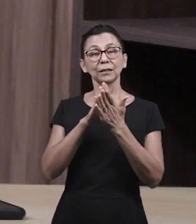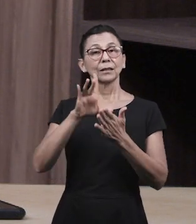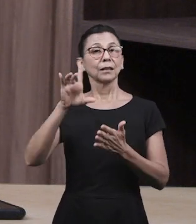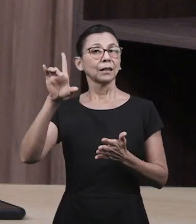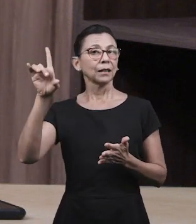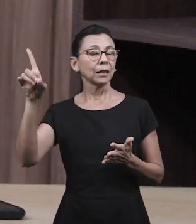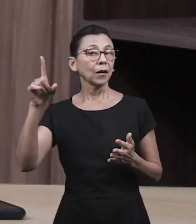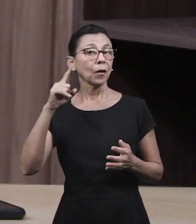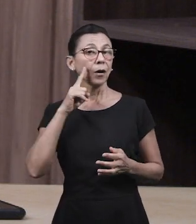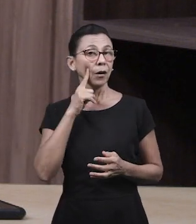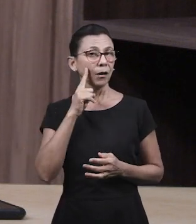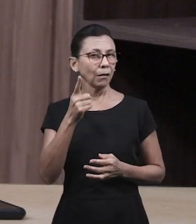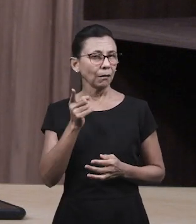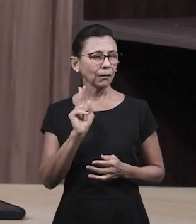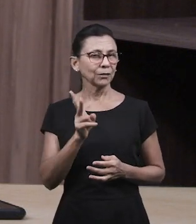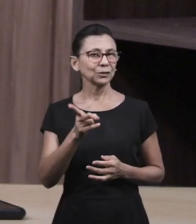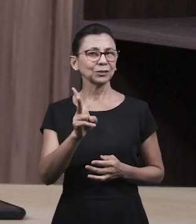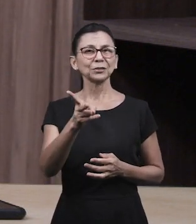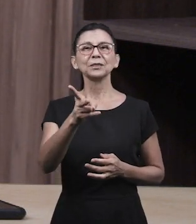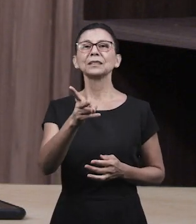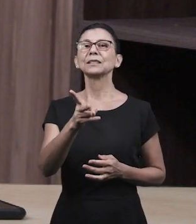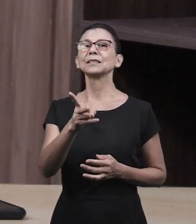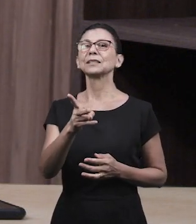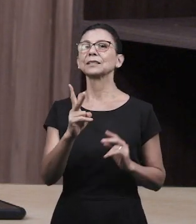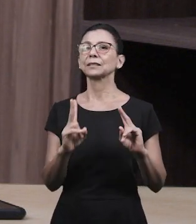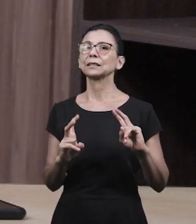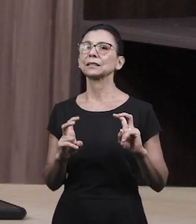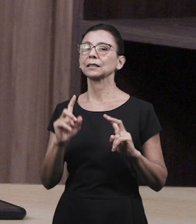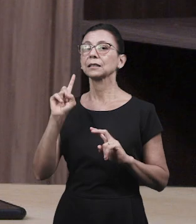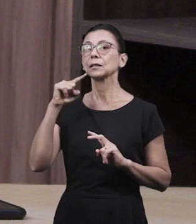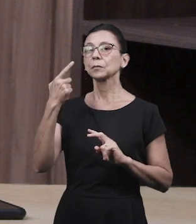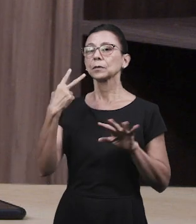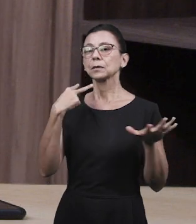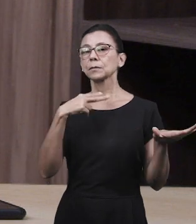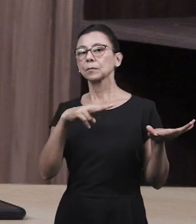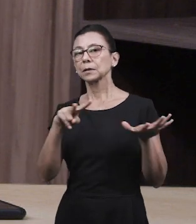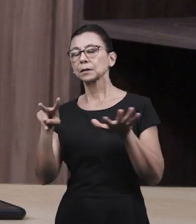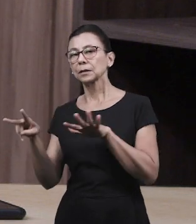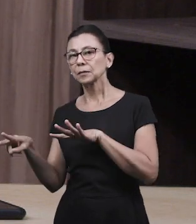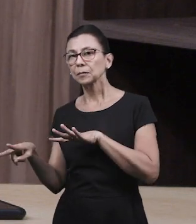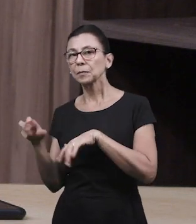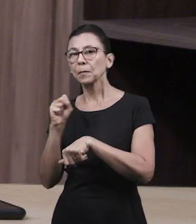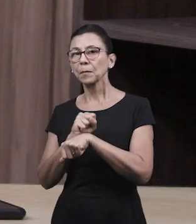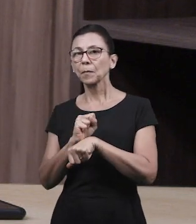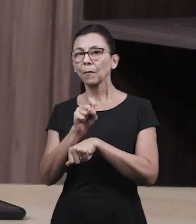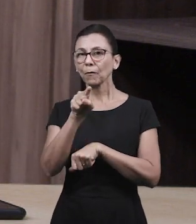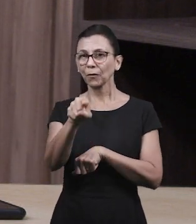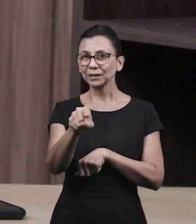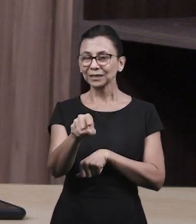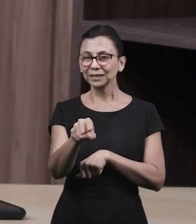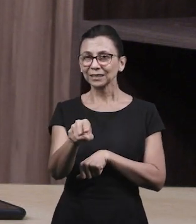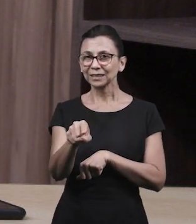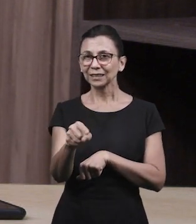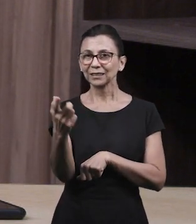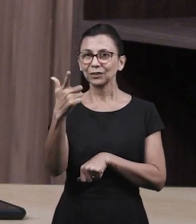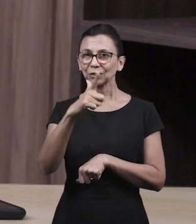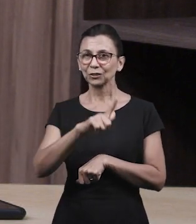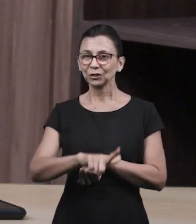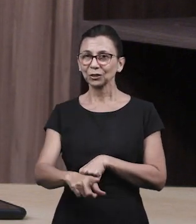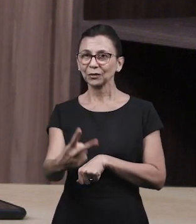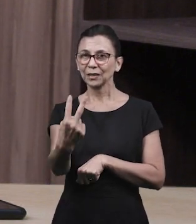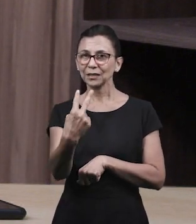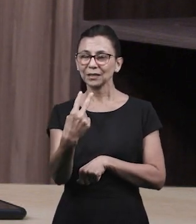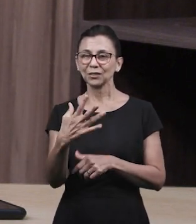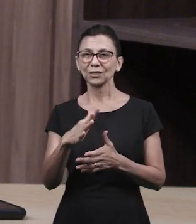Conversas Bíblicas, mas nós continuamos tratando desse tema. Na próxima semana, aguardamos você mais uma vez conosco